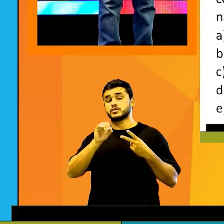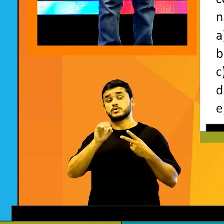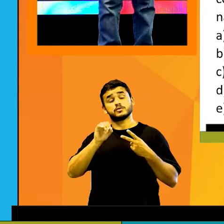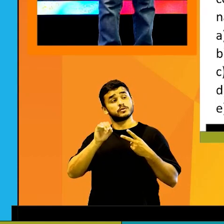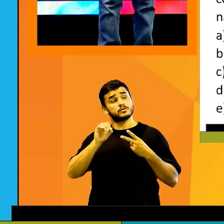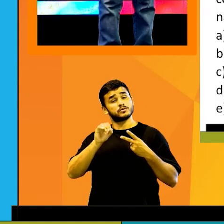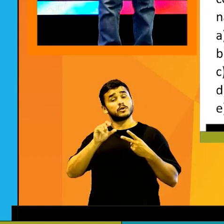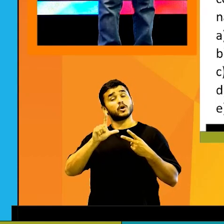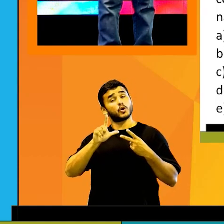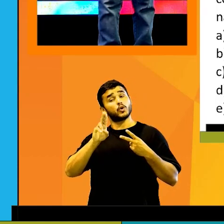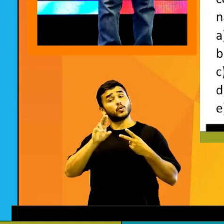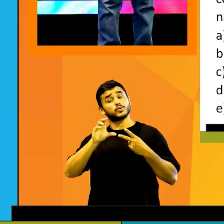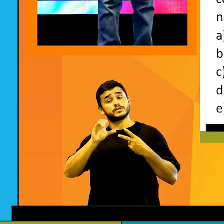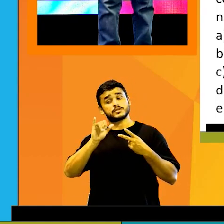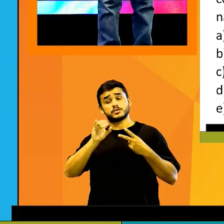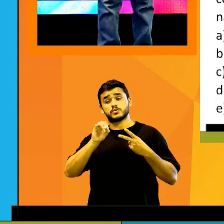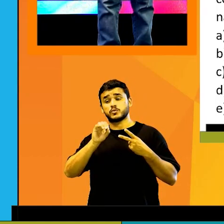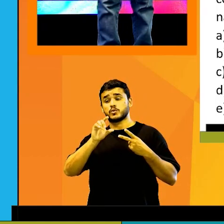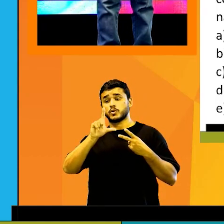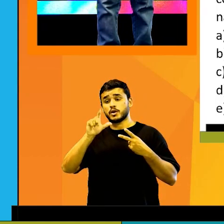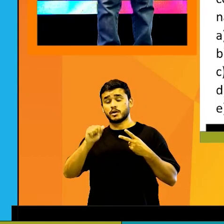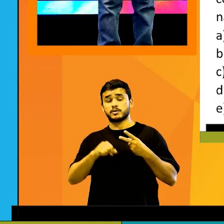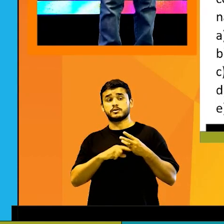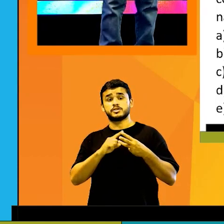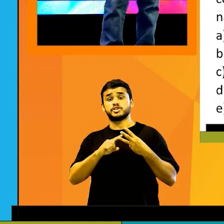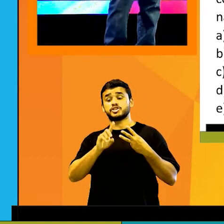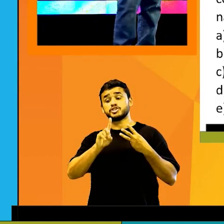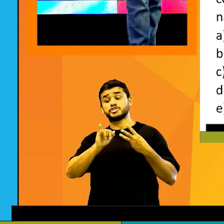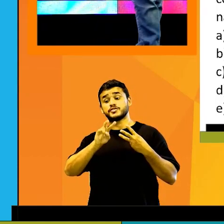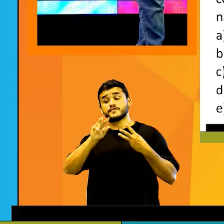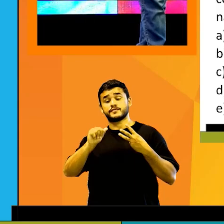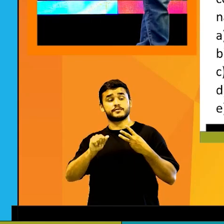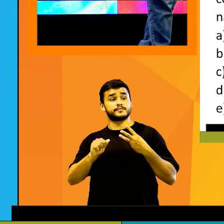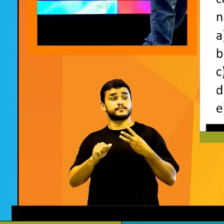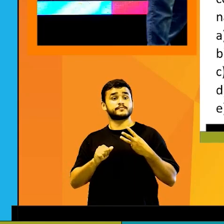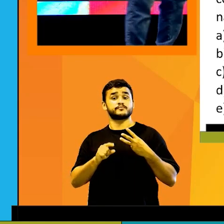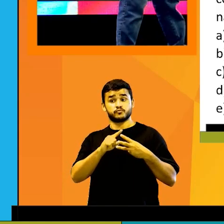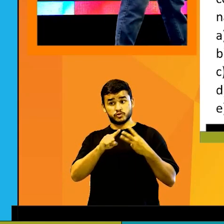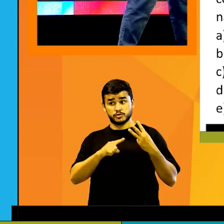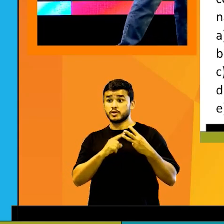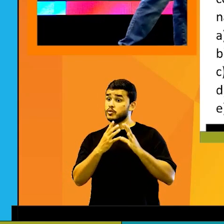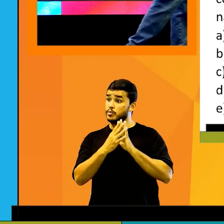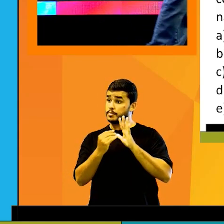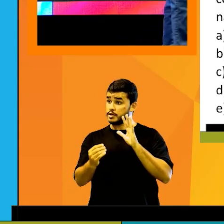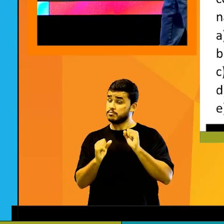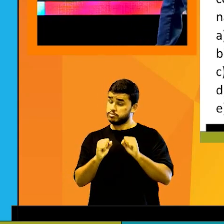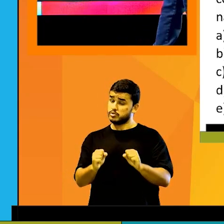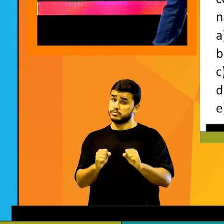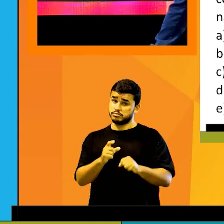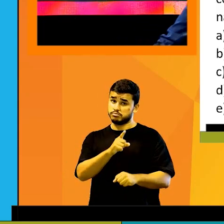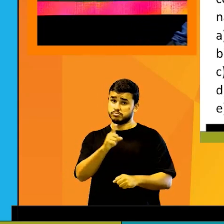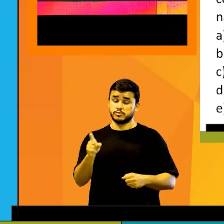Senhora, Lucíola e Diva, e um quarto. Deixa eu guardar um pouquinho o pessoal copiar. Senhora